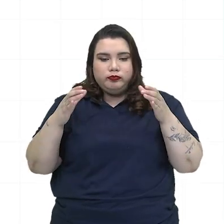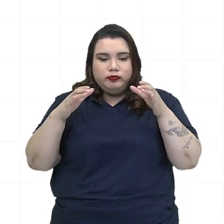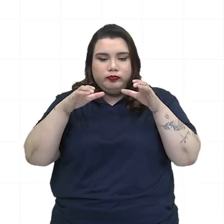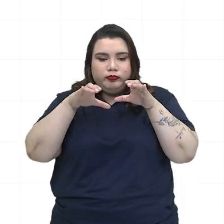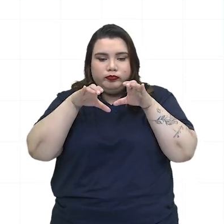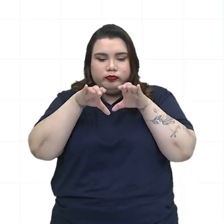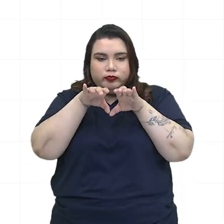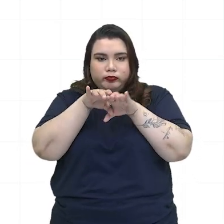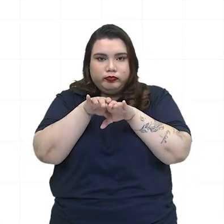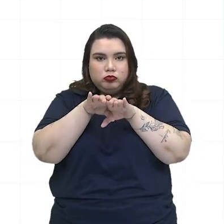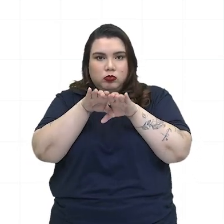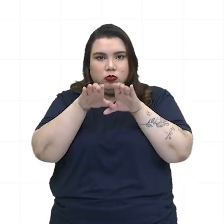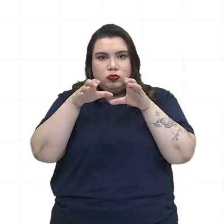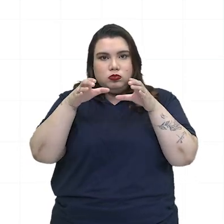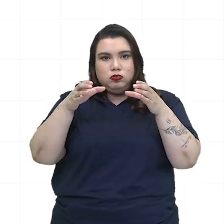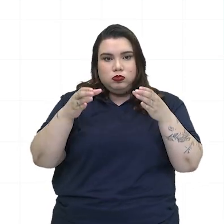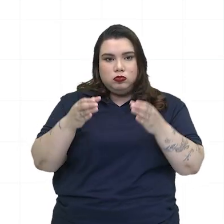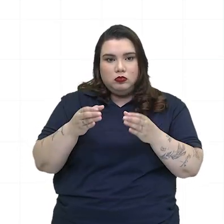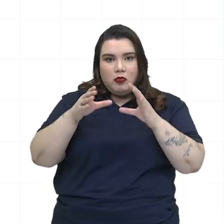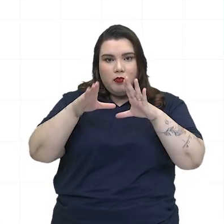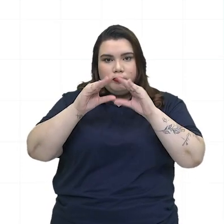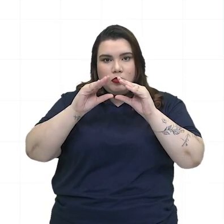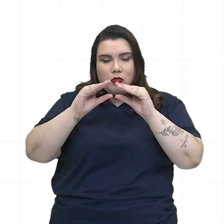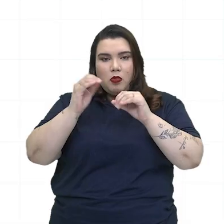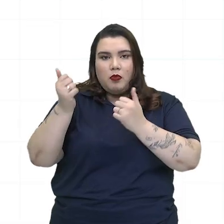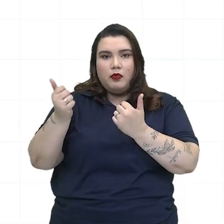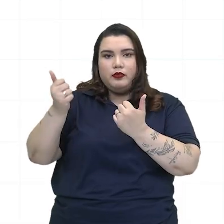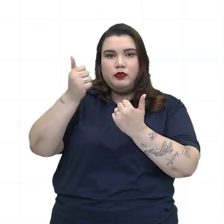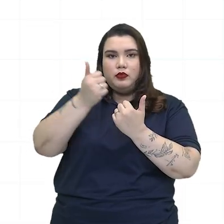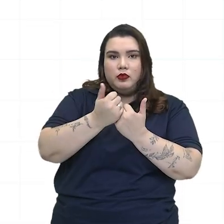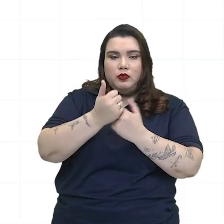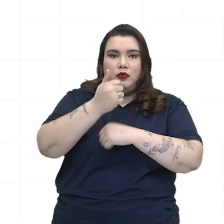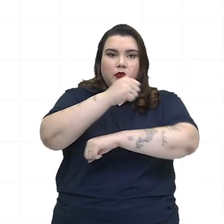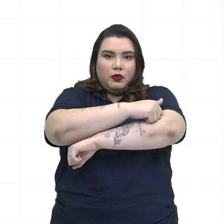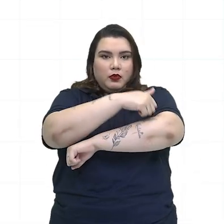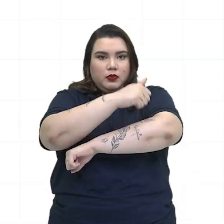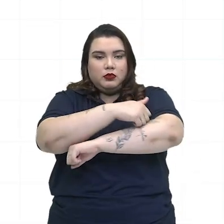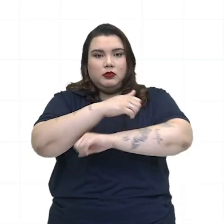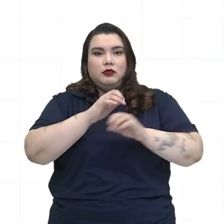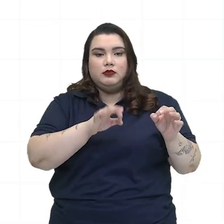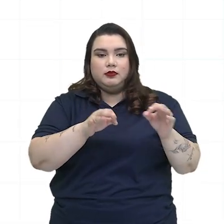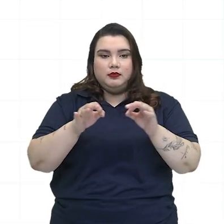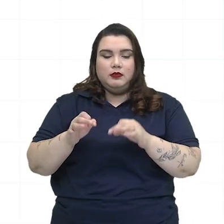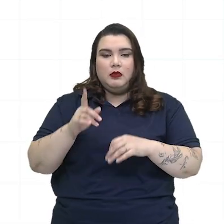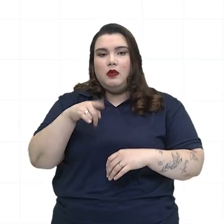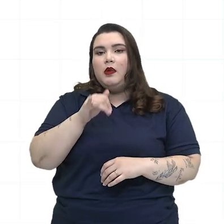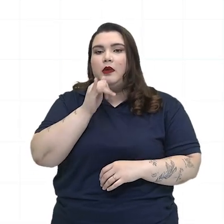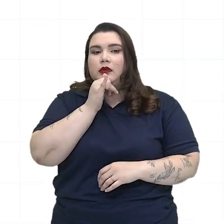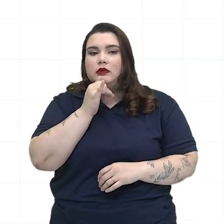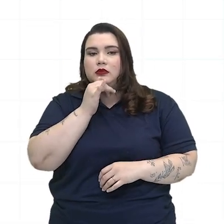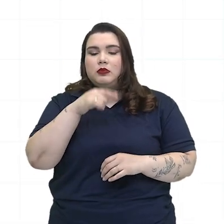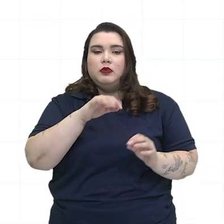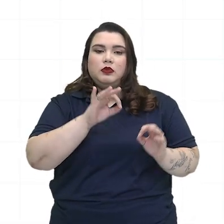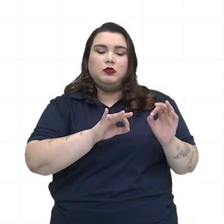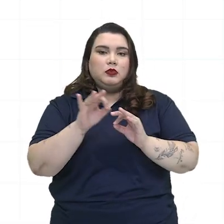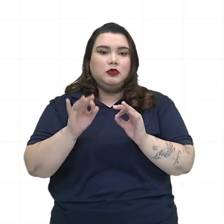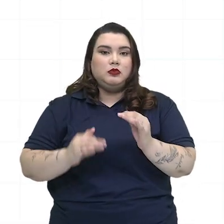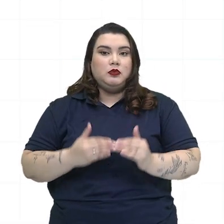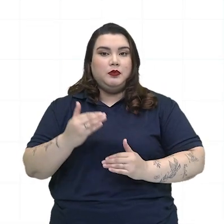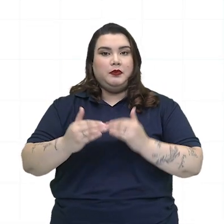membrana, que é cartilaginosa, ela vai sendo substituída por osso. Então, aí é só um exemplo do processo de